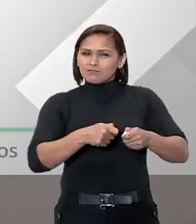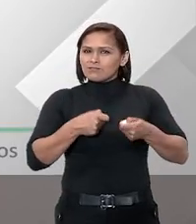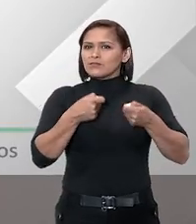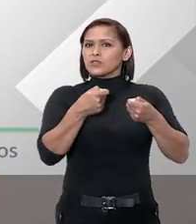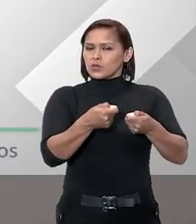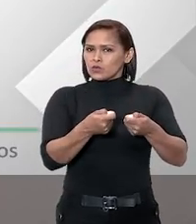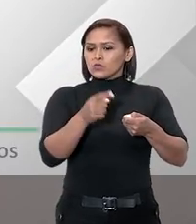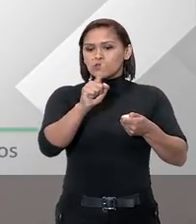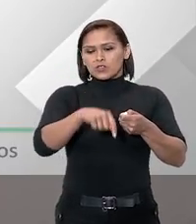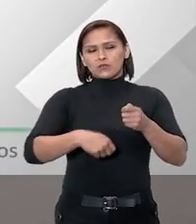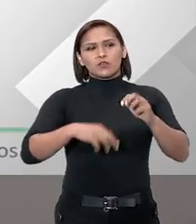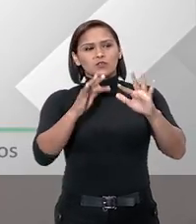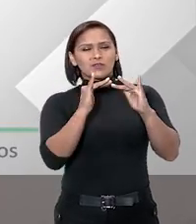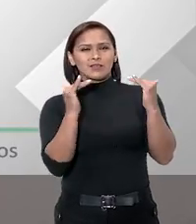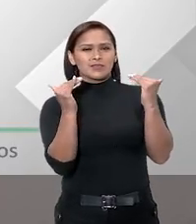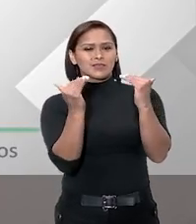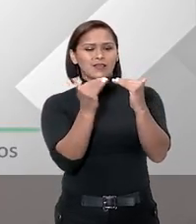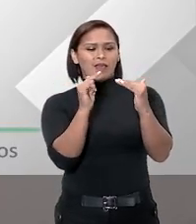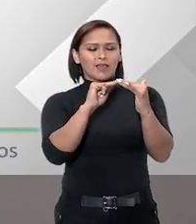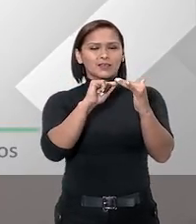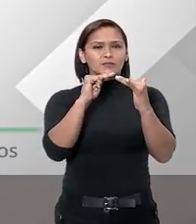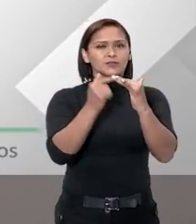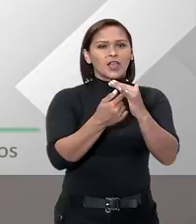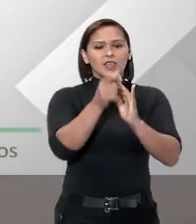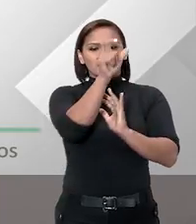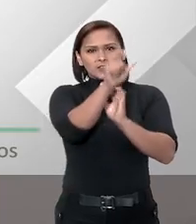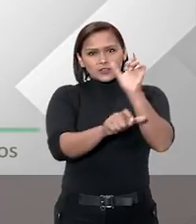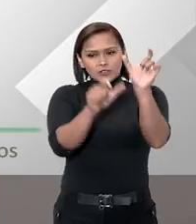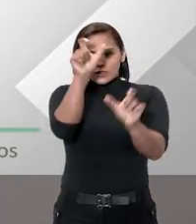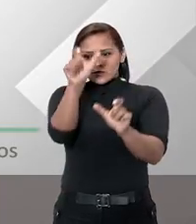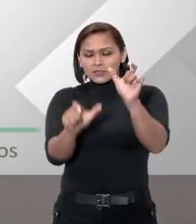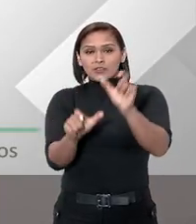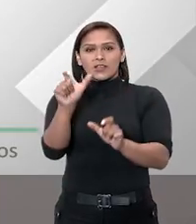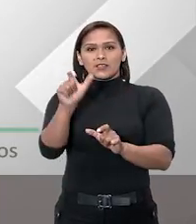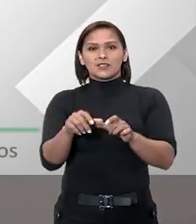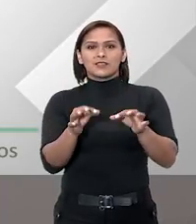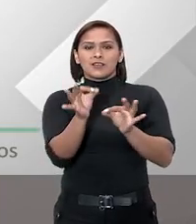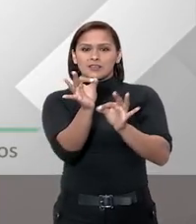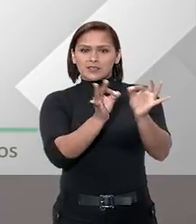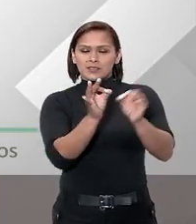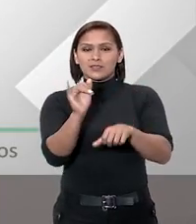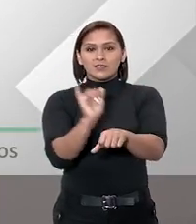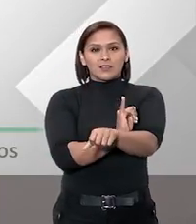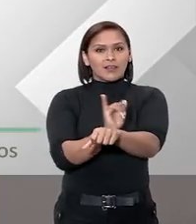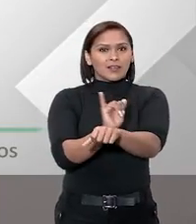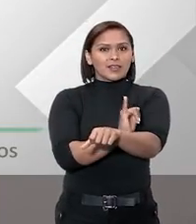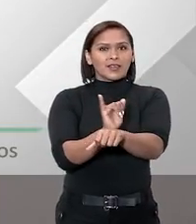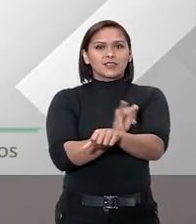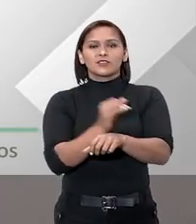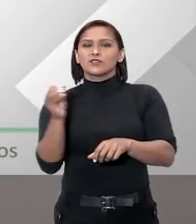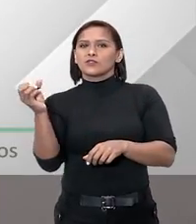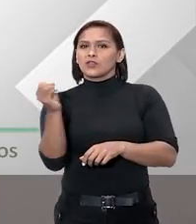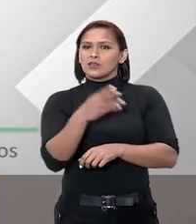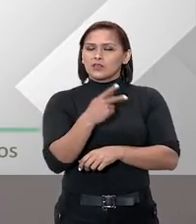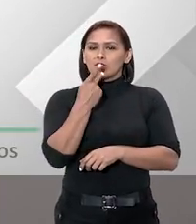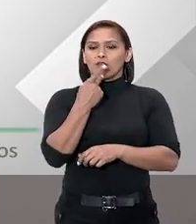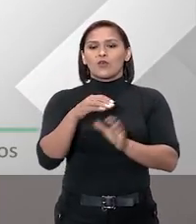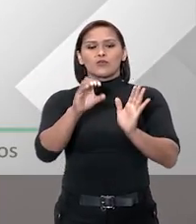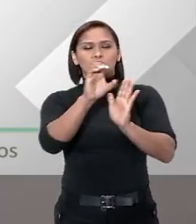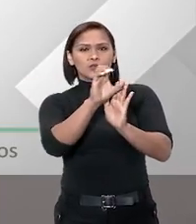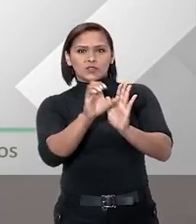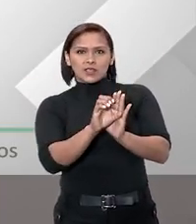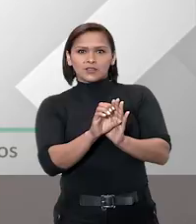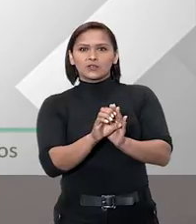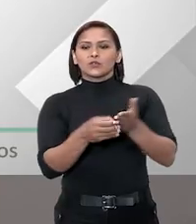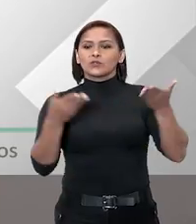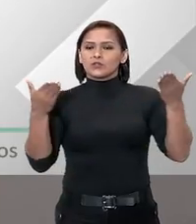esforço dessa rede de individualizar esses planos. Isso já não é uma novidade, já está no